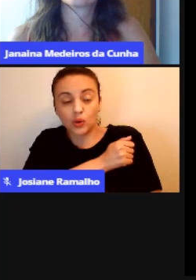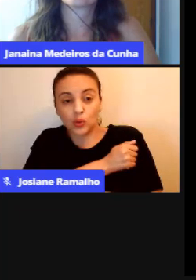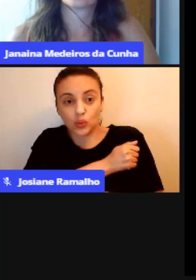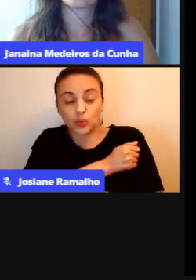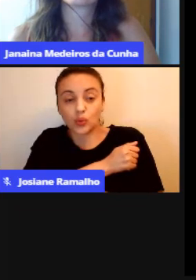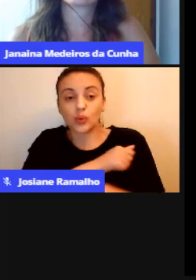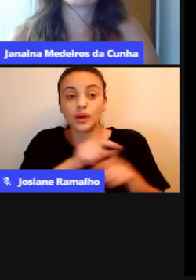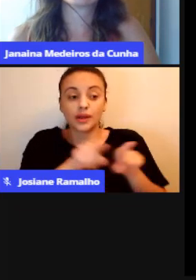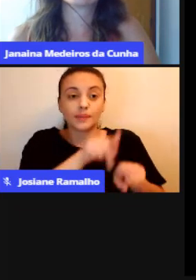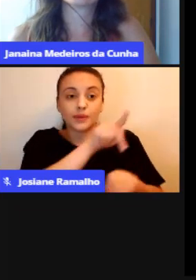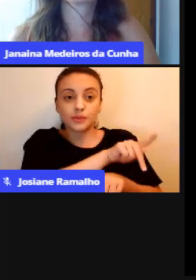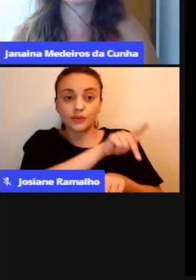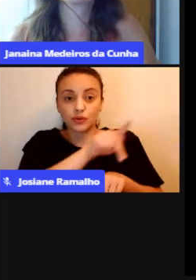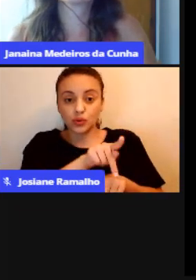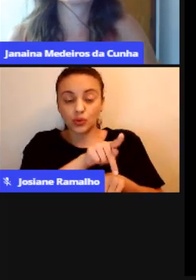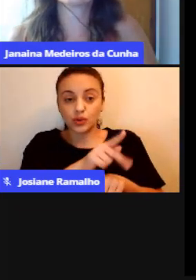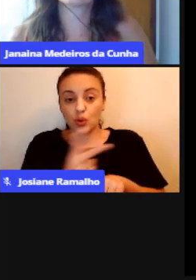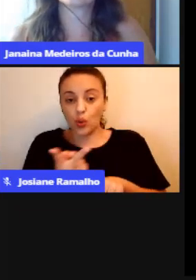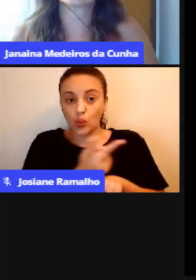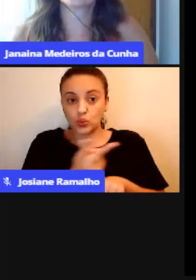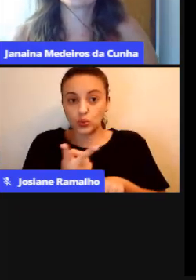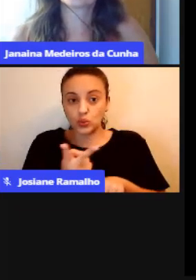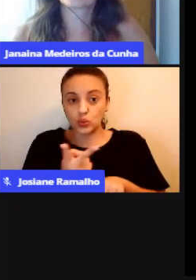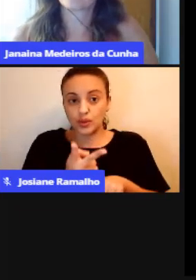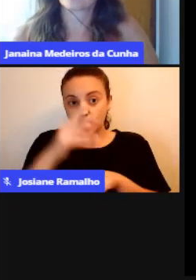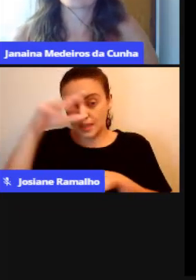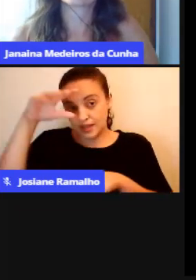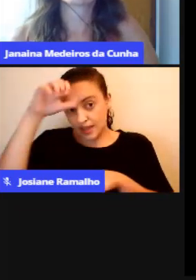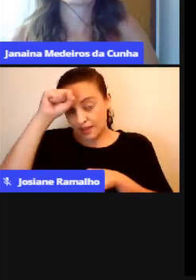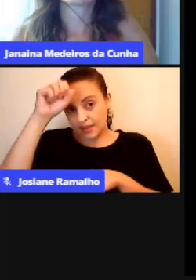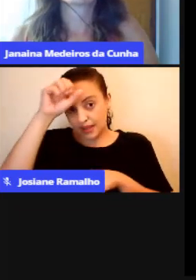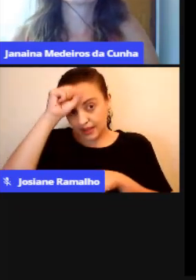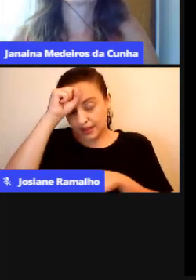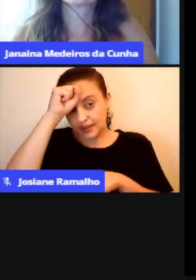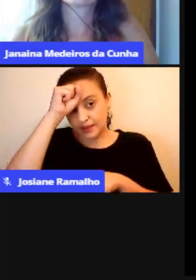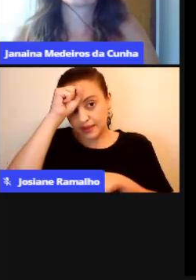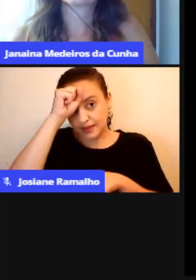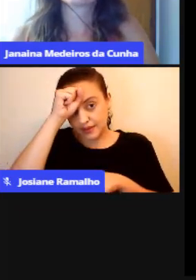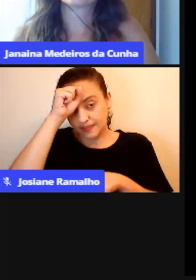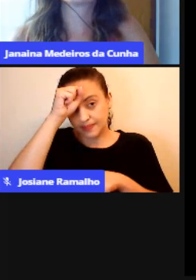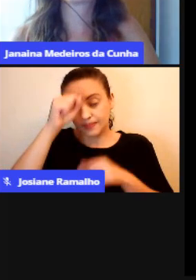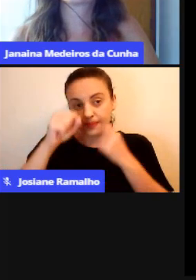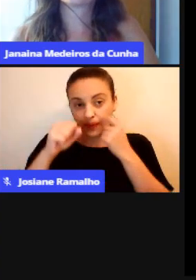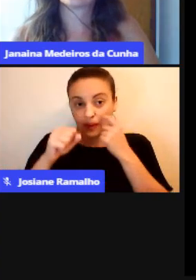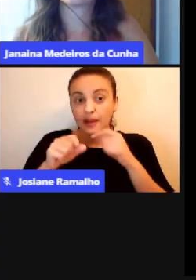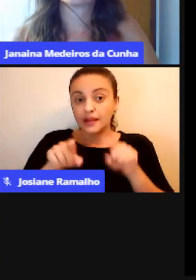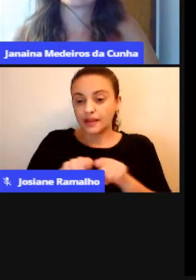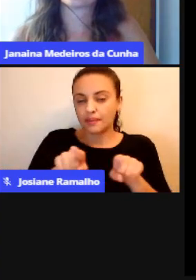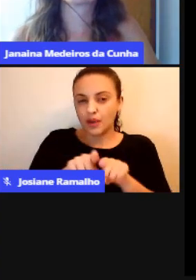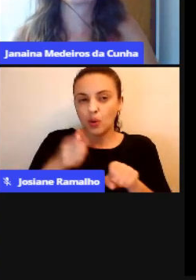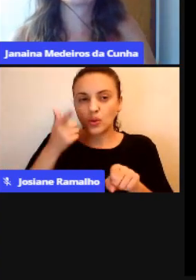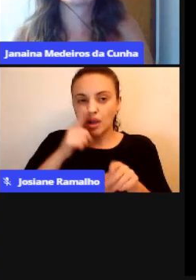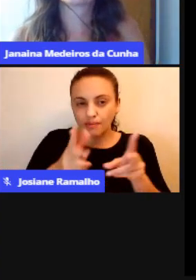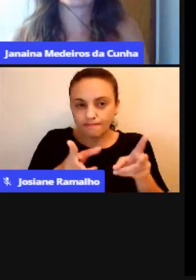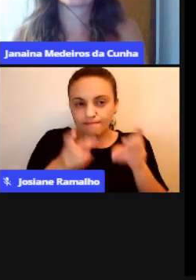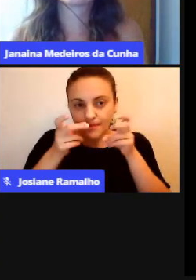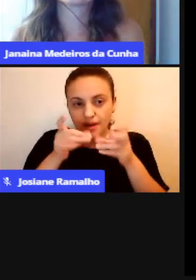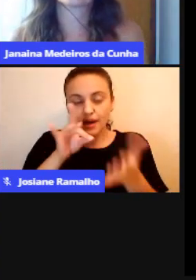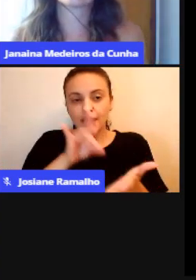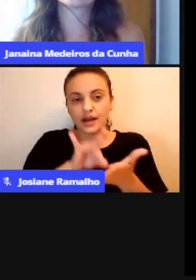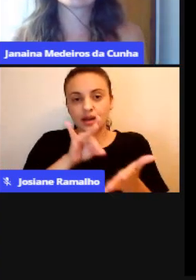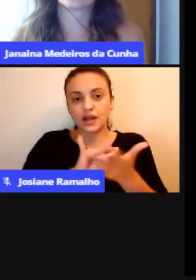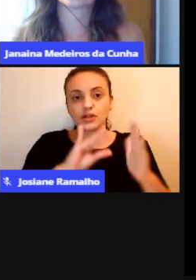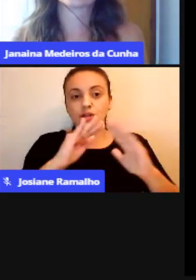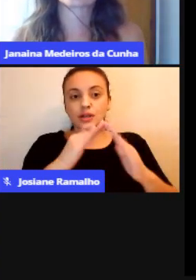educadores aprendem sobre si mesmo e sobre a realidade escolar, no ato próprio